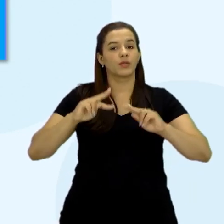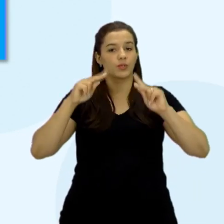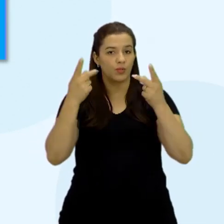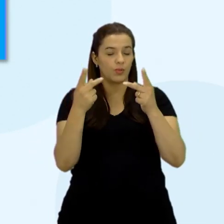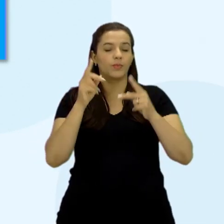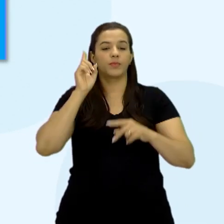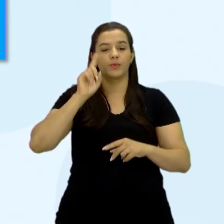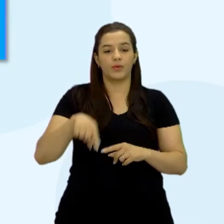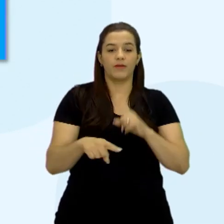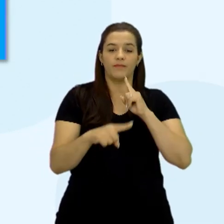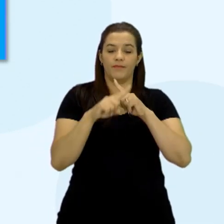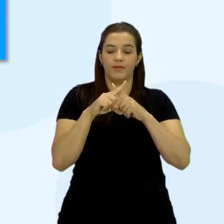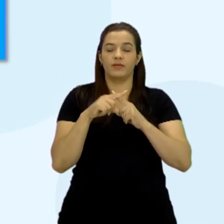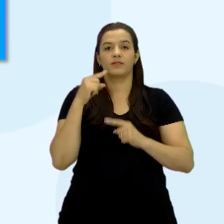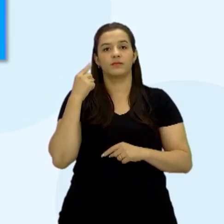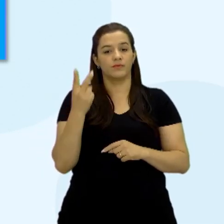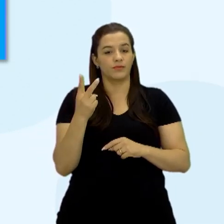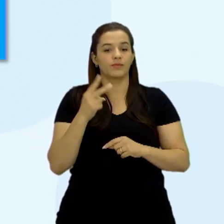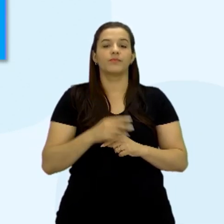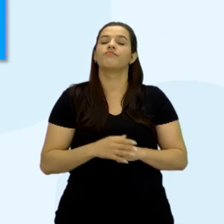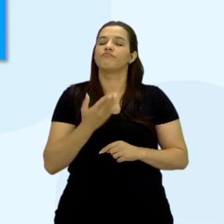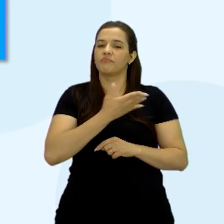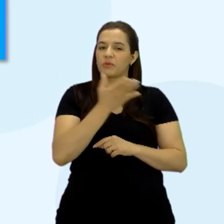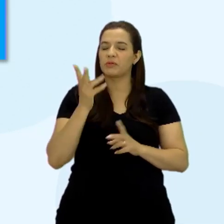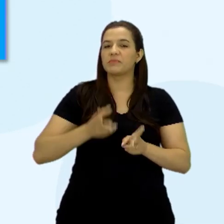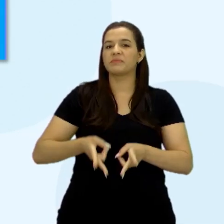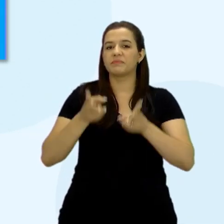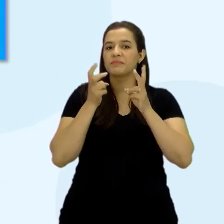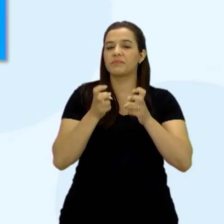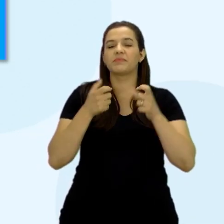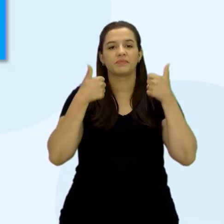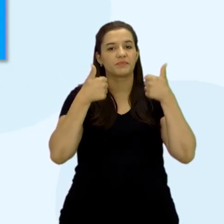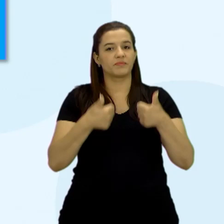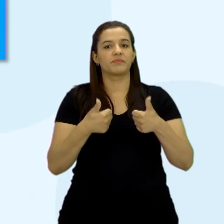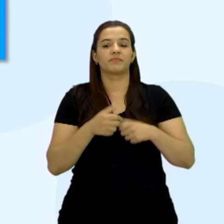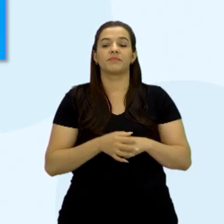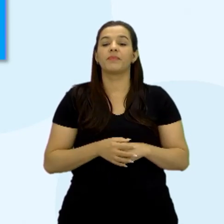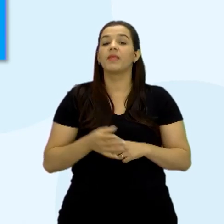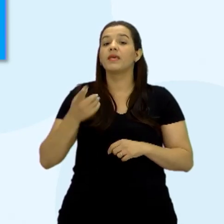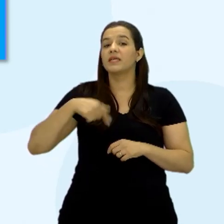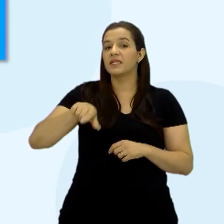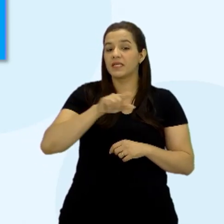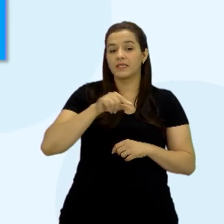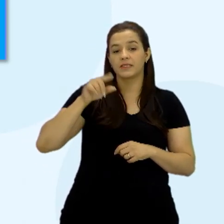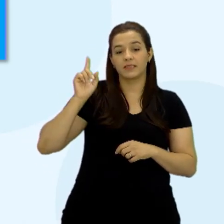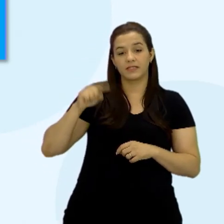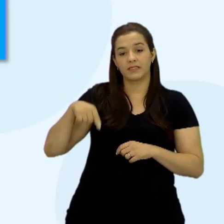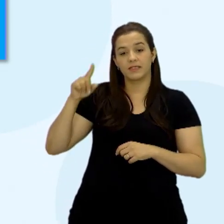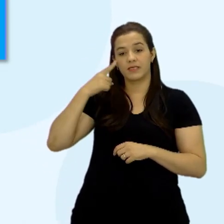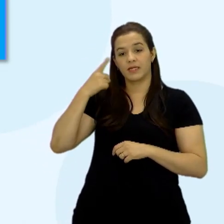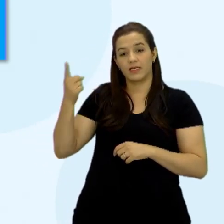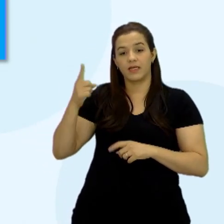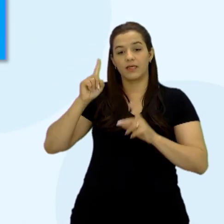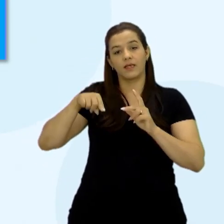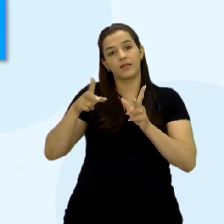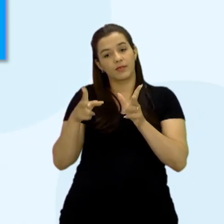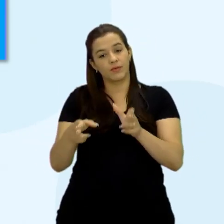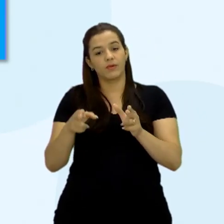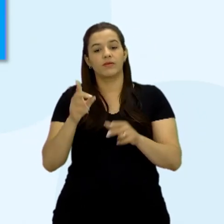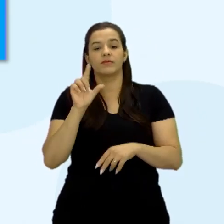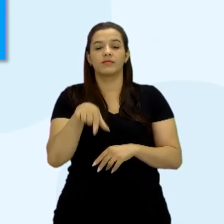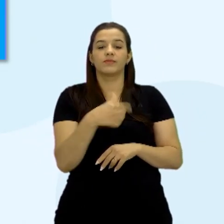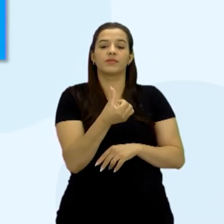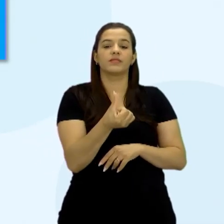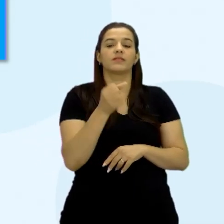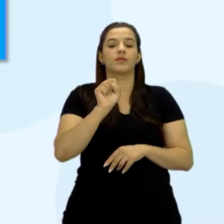multiplicação por 2, né? Perfeito. Tá? Então, a pessoa captou muito bem isso daí, né? E esse E é o igual e o 68.